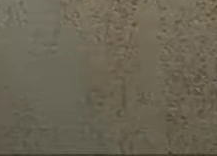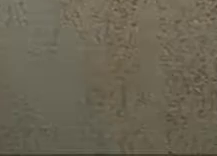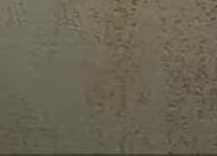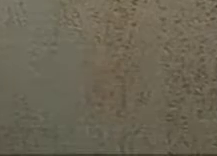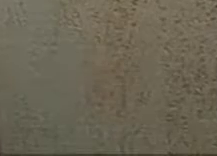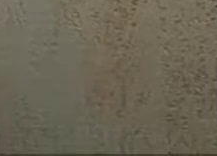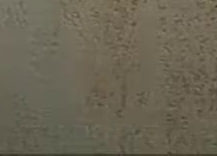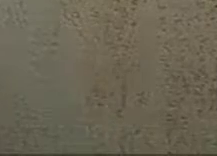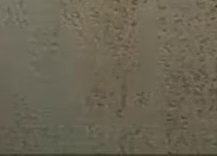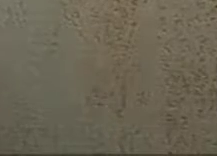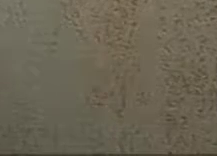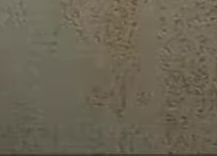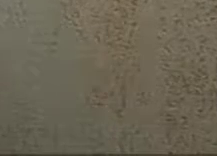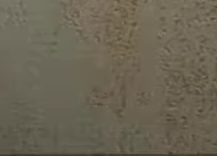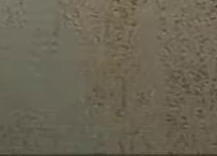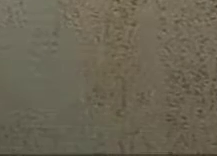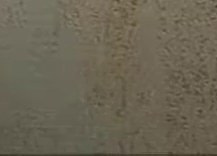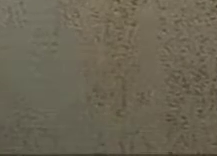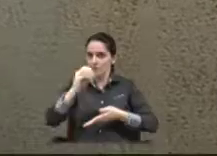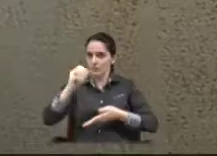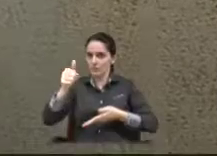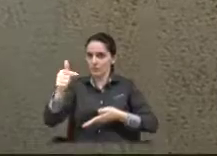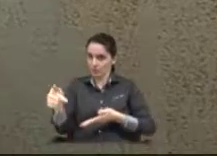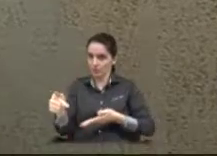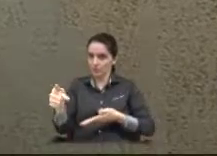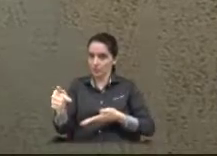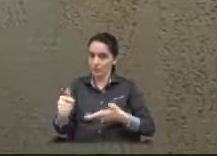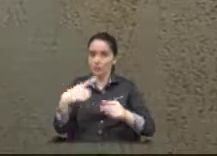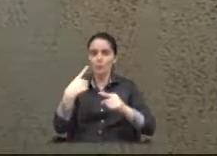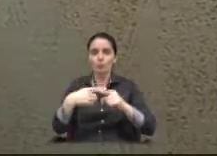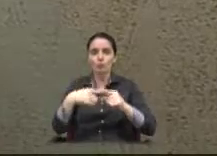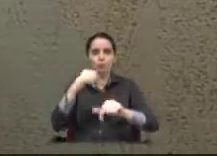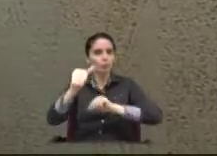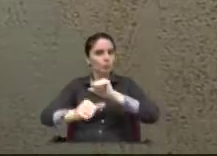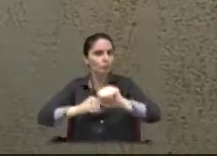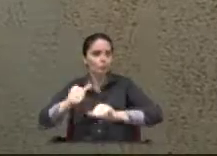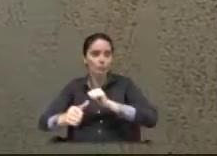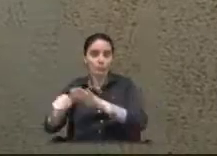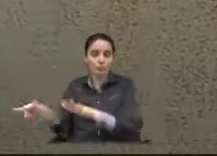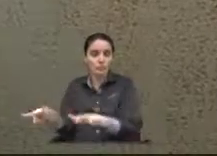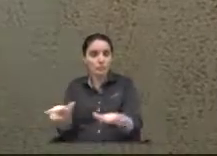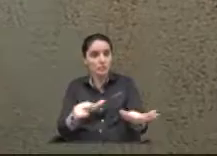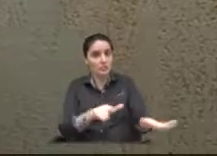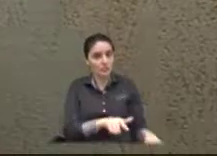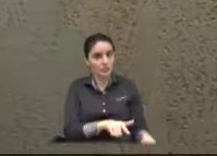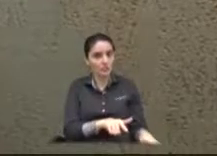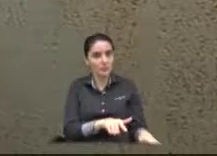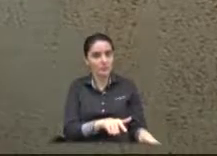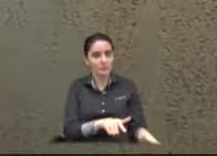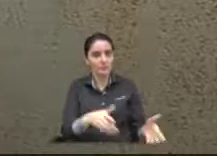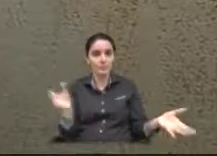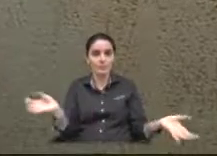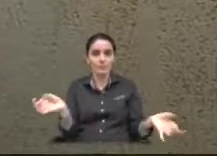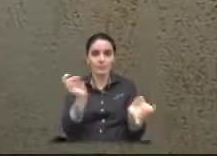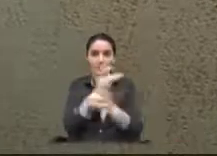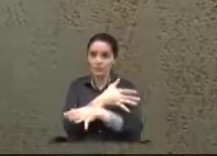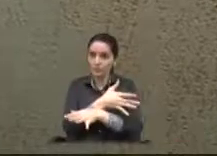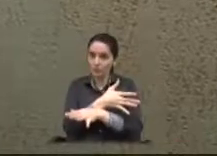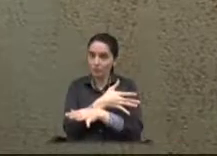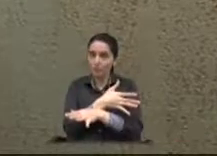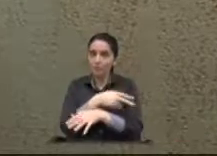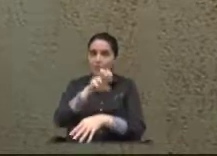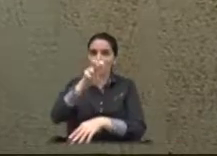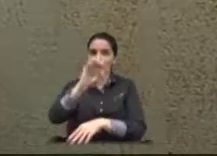ano. Com todas essas mudanças que aconteceram nessa última semana, nós acabamos agora com um saldo de quase